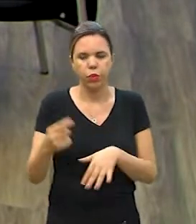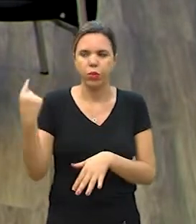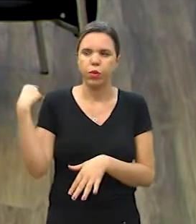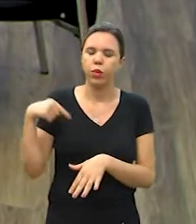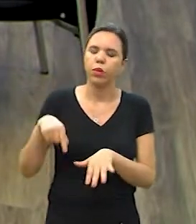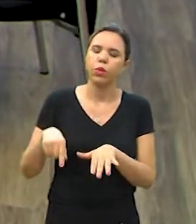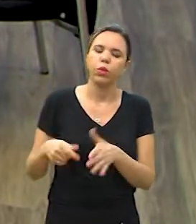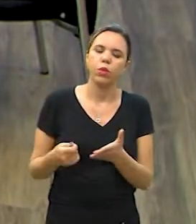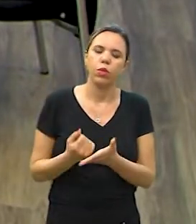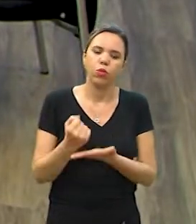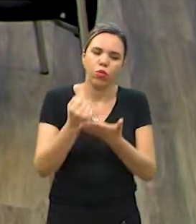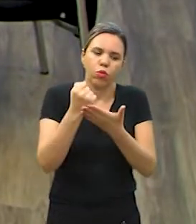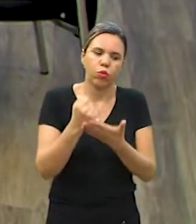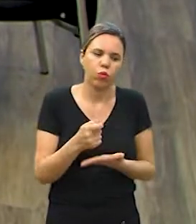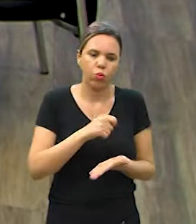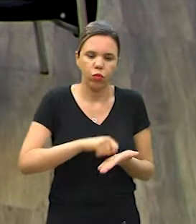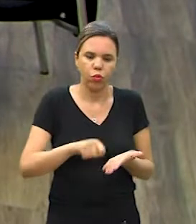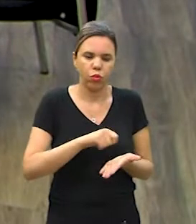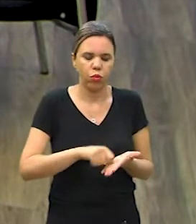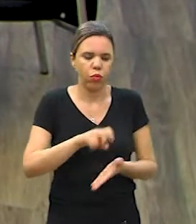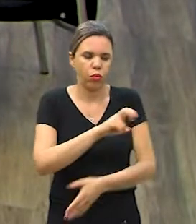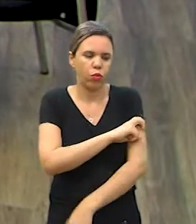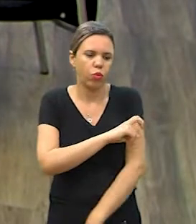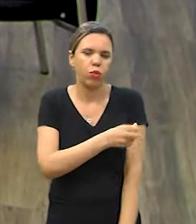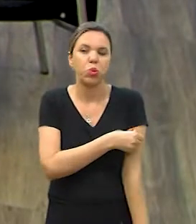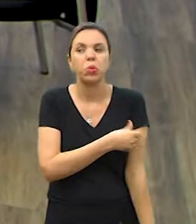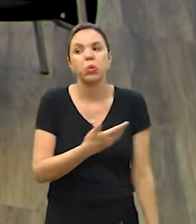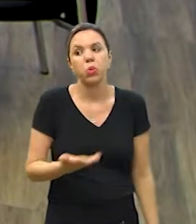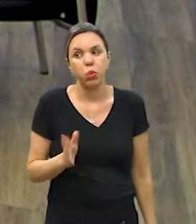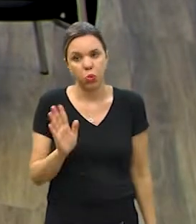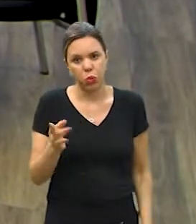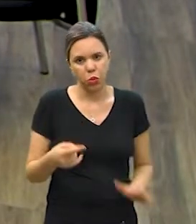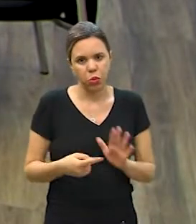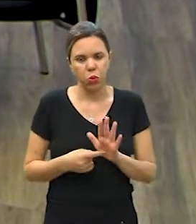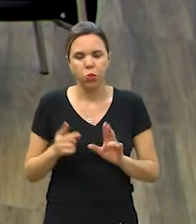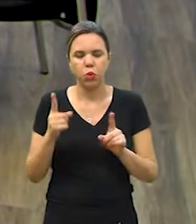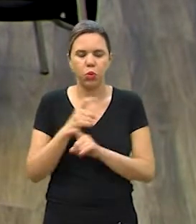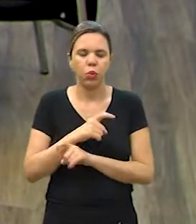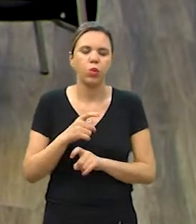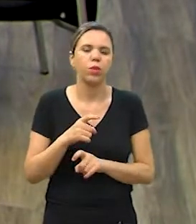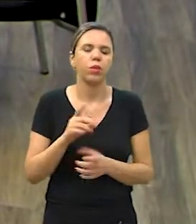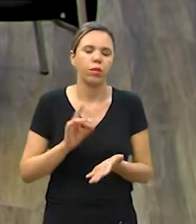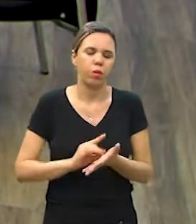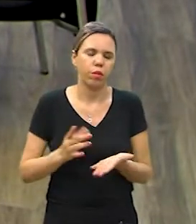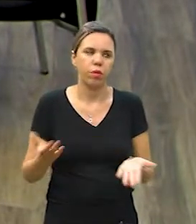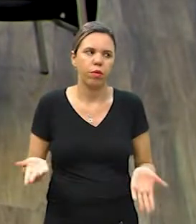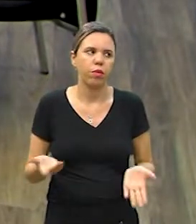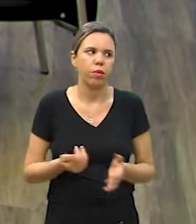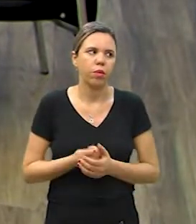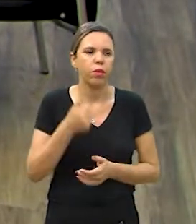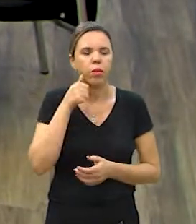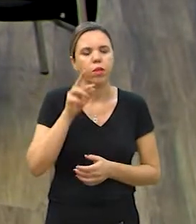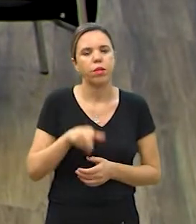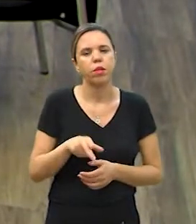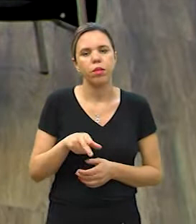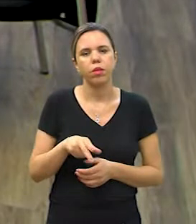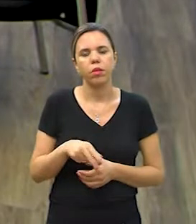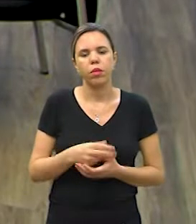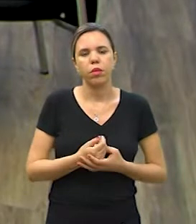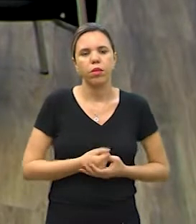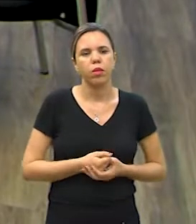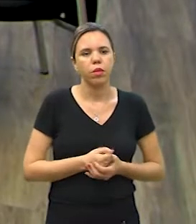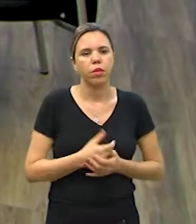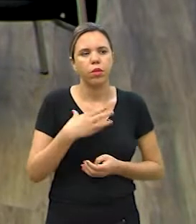de semana, vou comprar que eu estou ajudando ela a escrever na quinta, sexta série, então já mostra essa dificuldade dessa realidade. a minha irmã